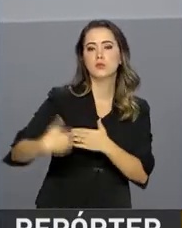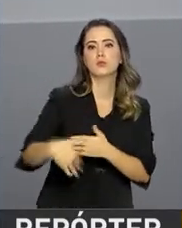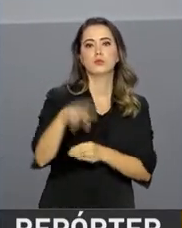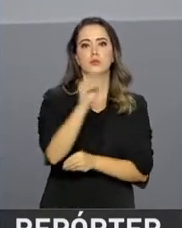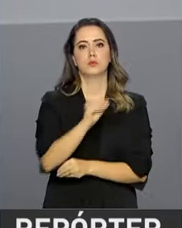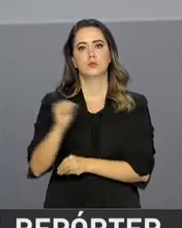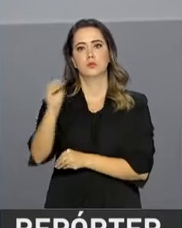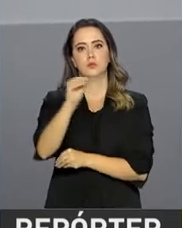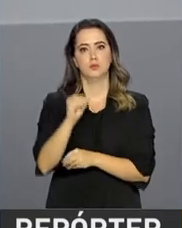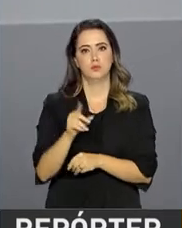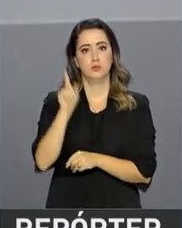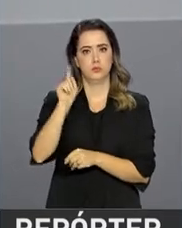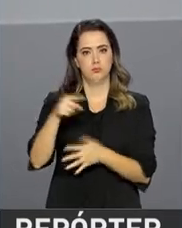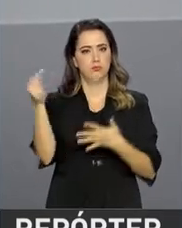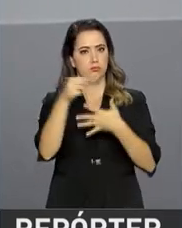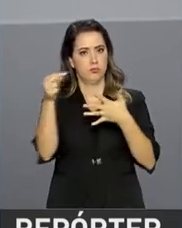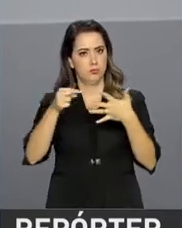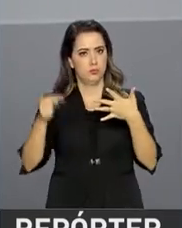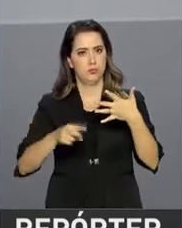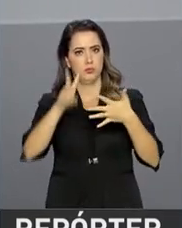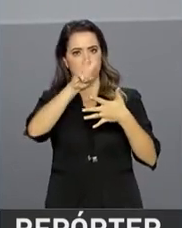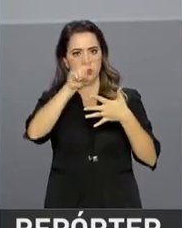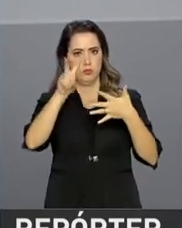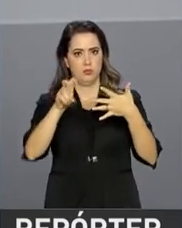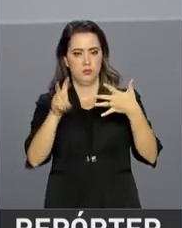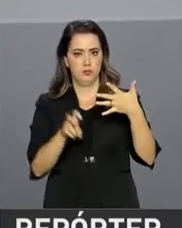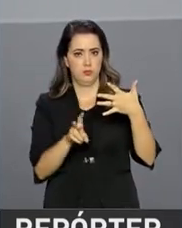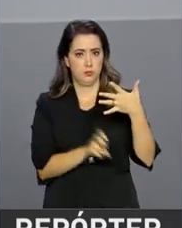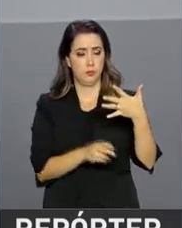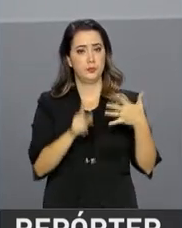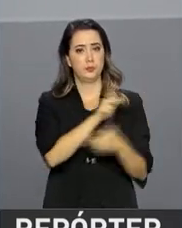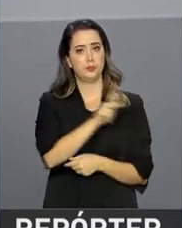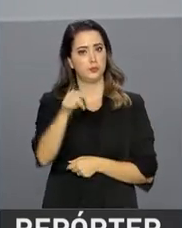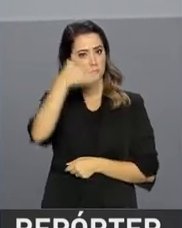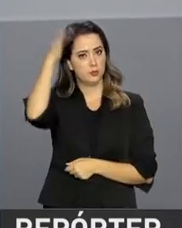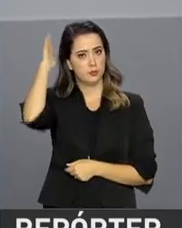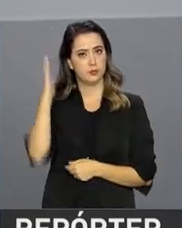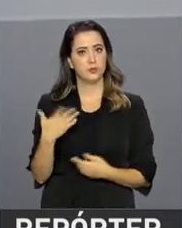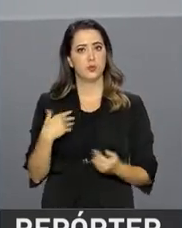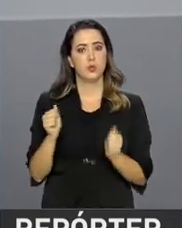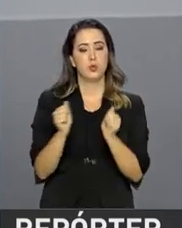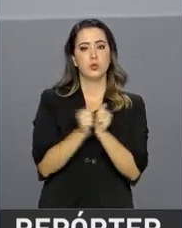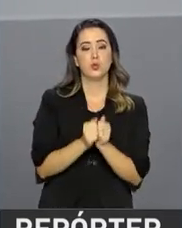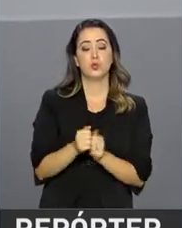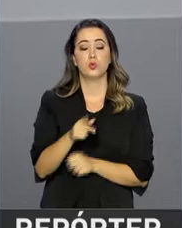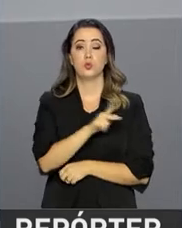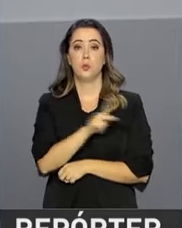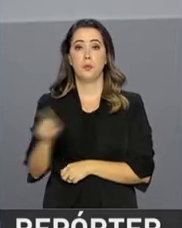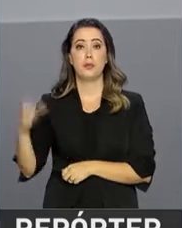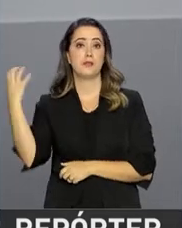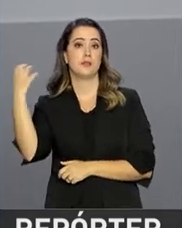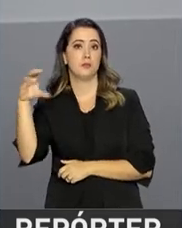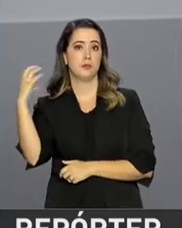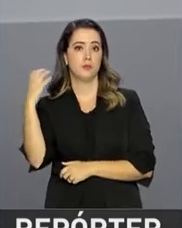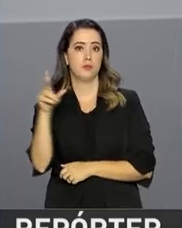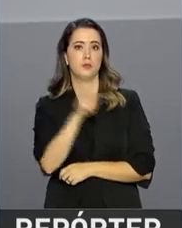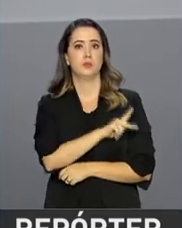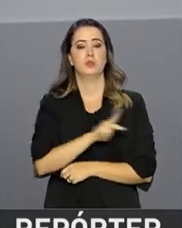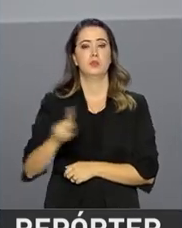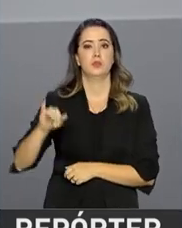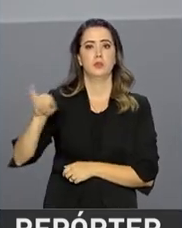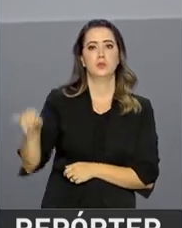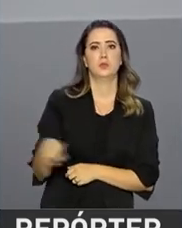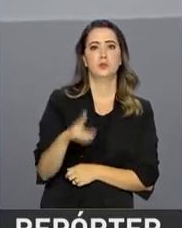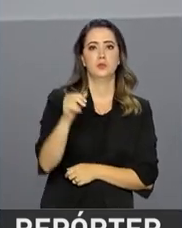economia e desenvolvimento sustentável foram alguns dos temas debatidos pelo presidente Michel Temer com o colega colombiano, o presidente